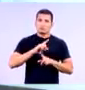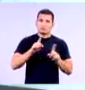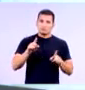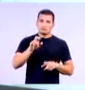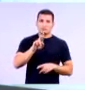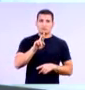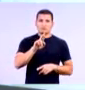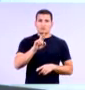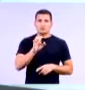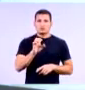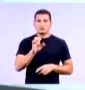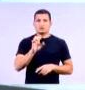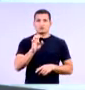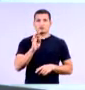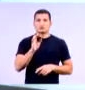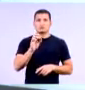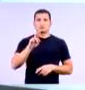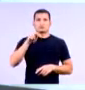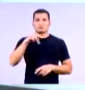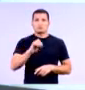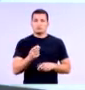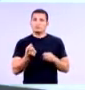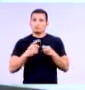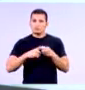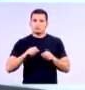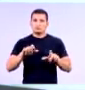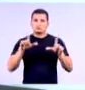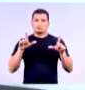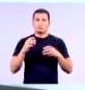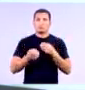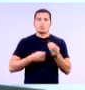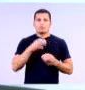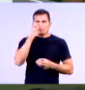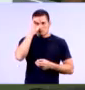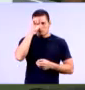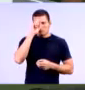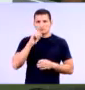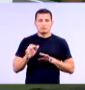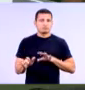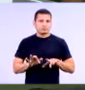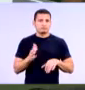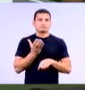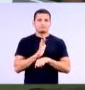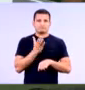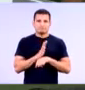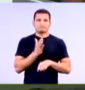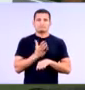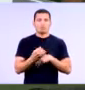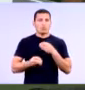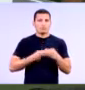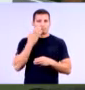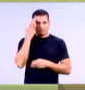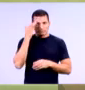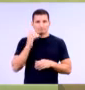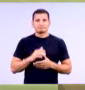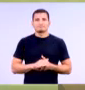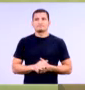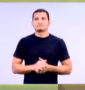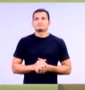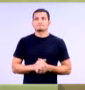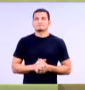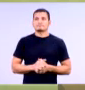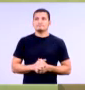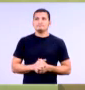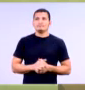gente vai ter esse expertise, esse know-how? Programando, professor, programando muito. Praticando muito. Sou professora aqui, então, para